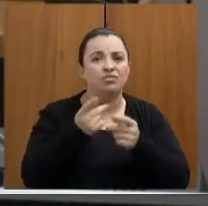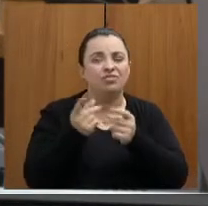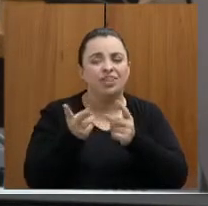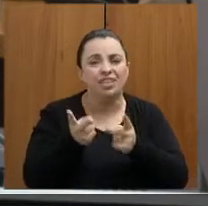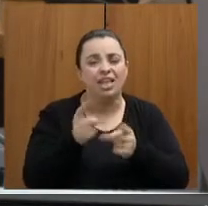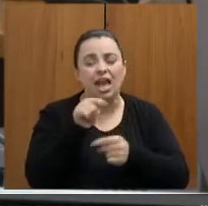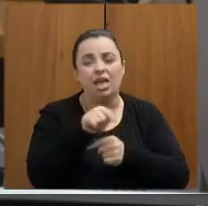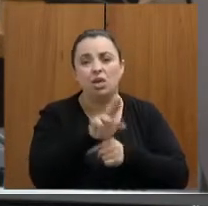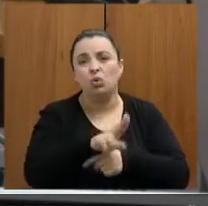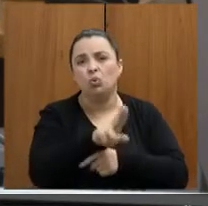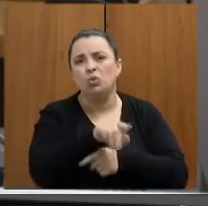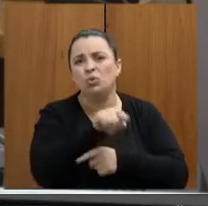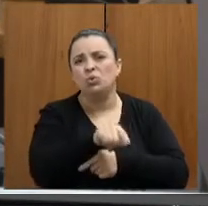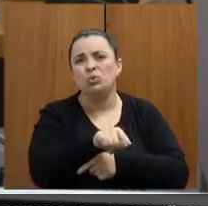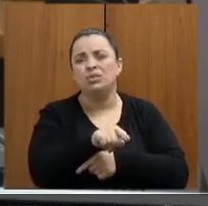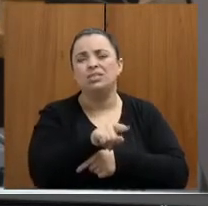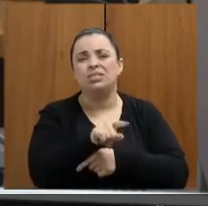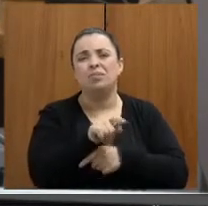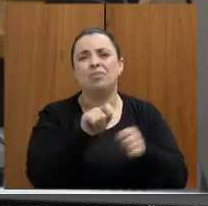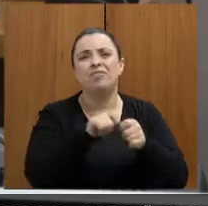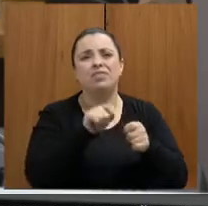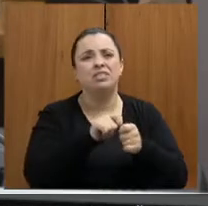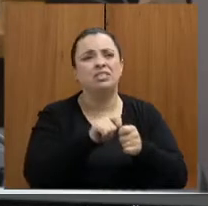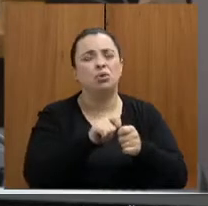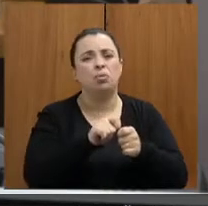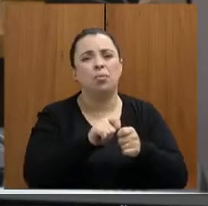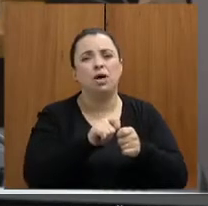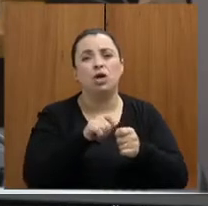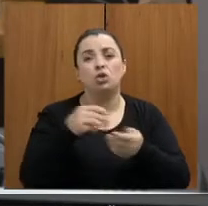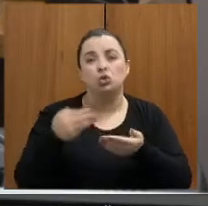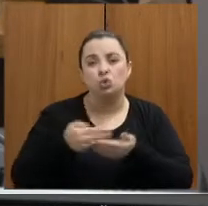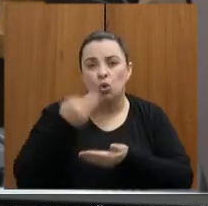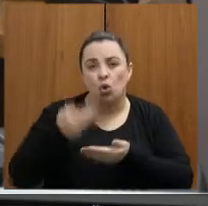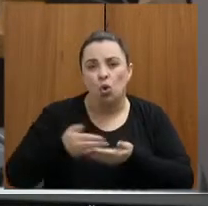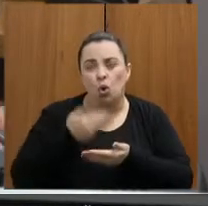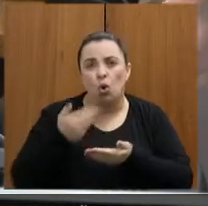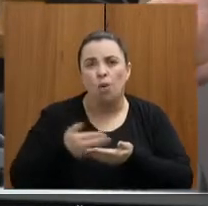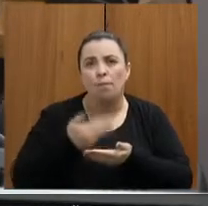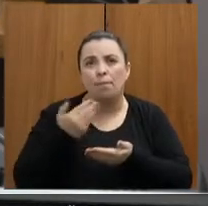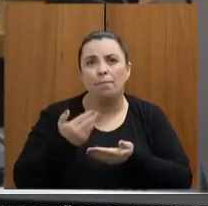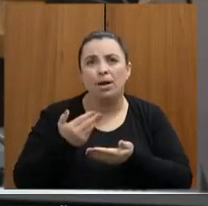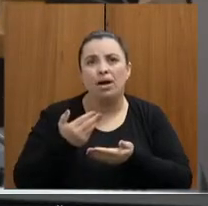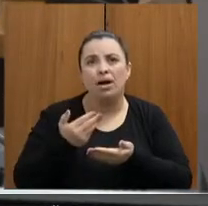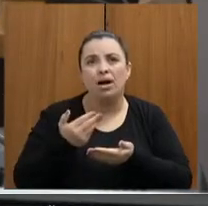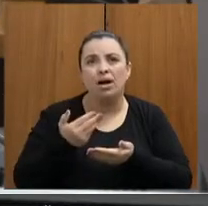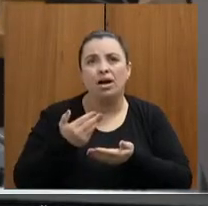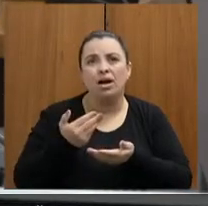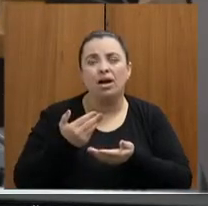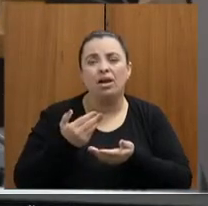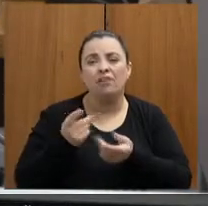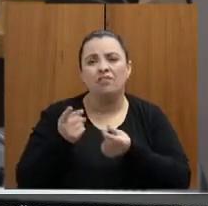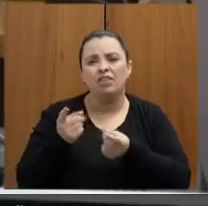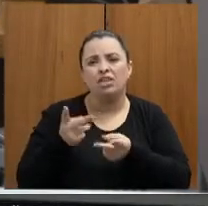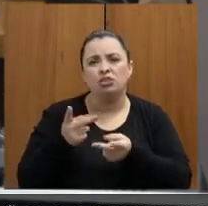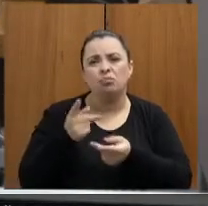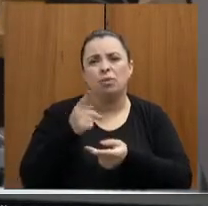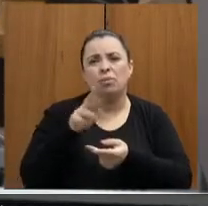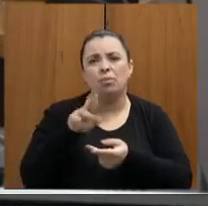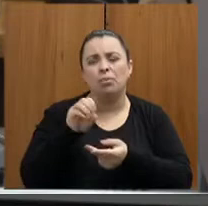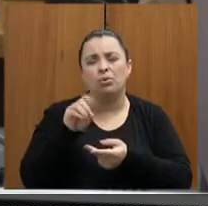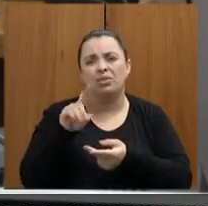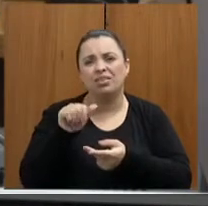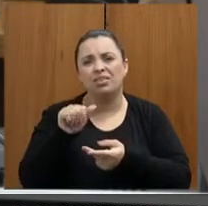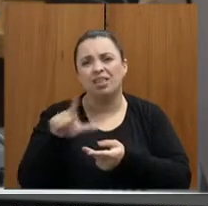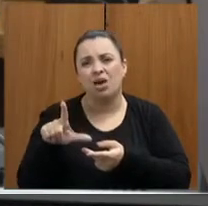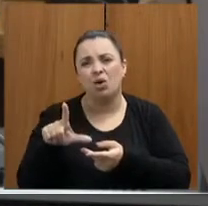aí eles fazem uma sopa e venha da enplan para prodal isso mesmo que esse nome é